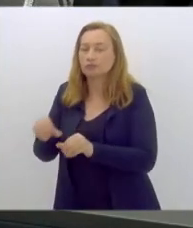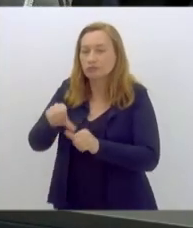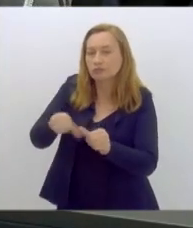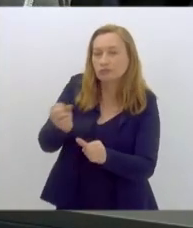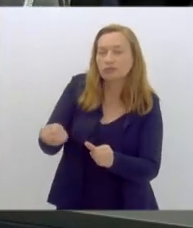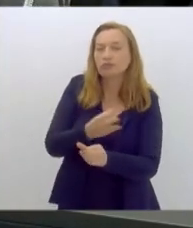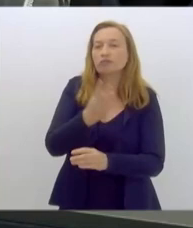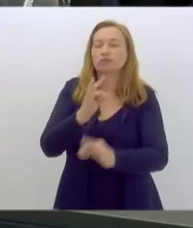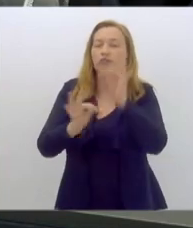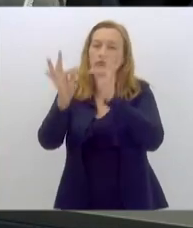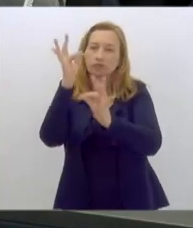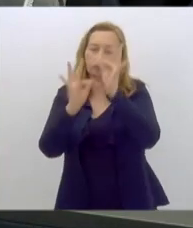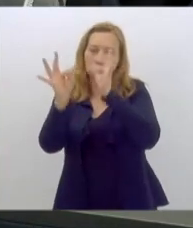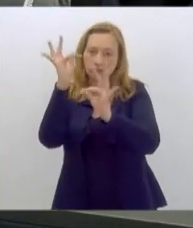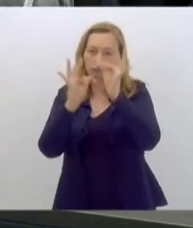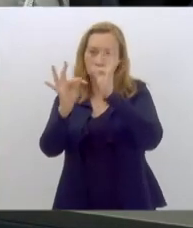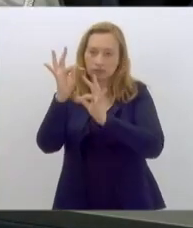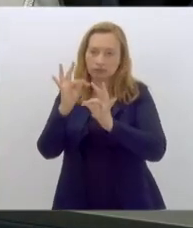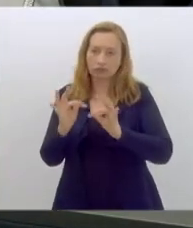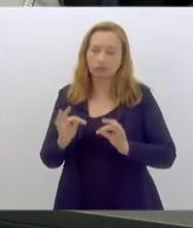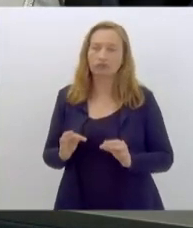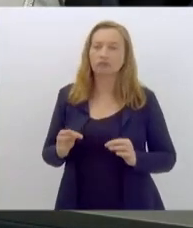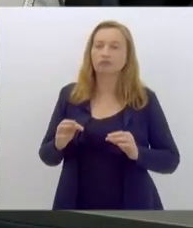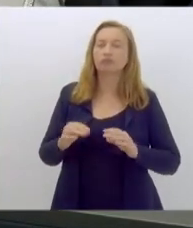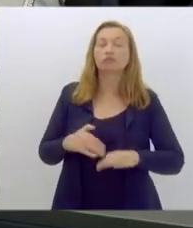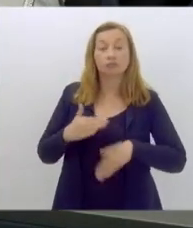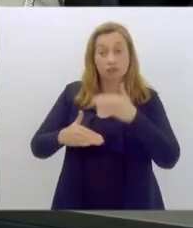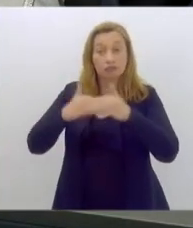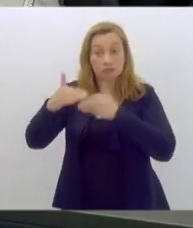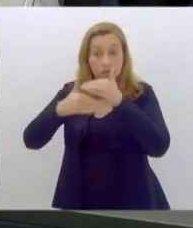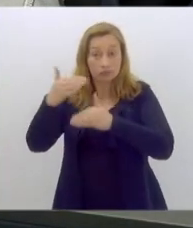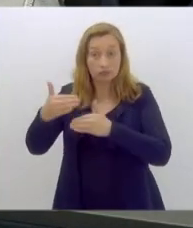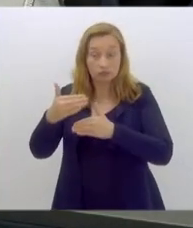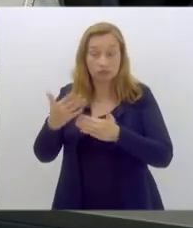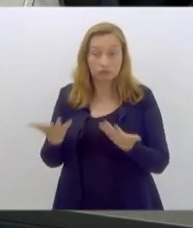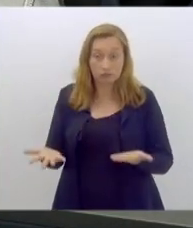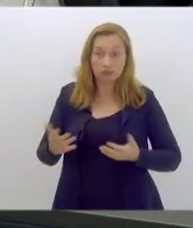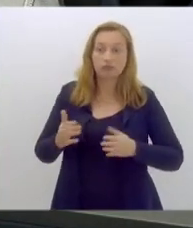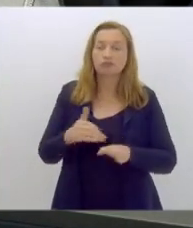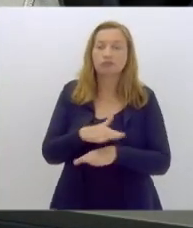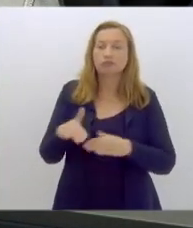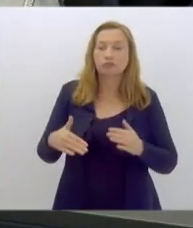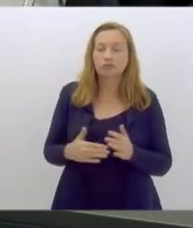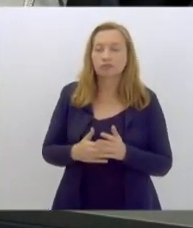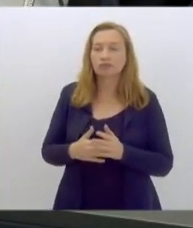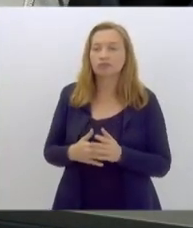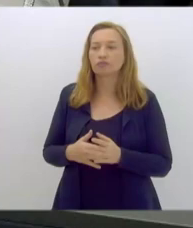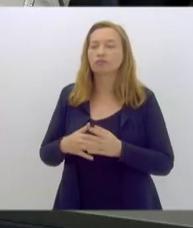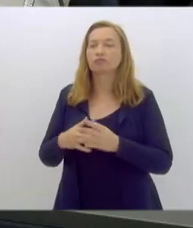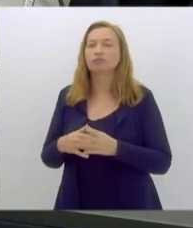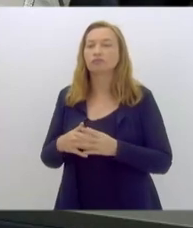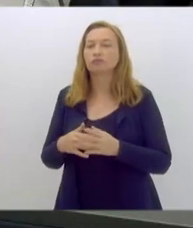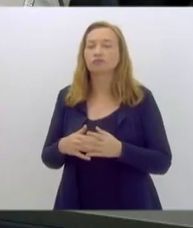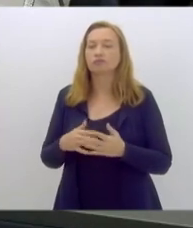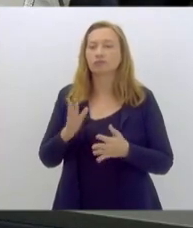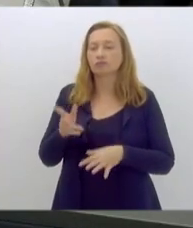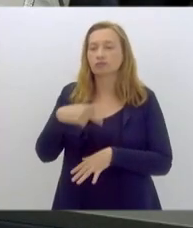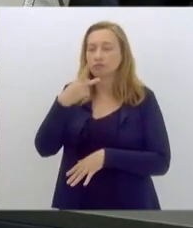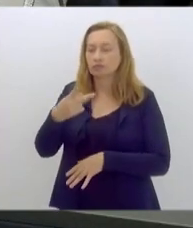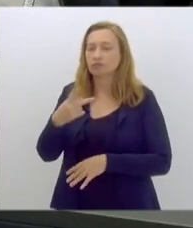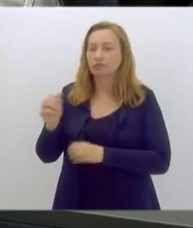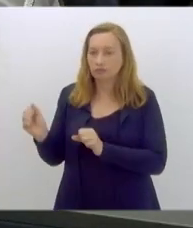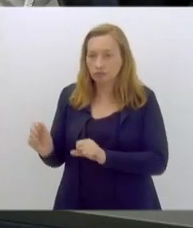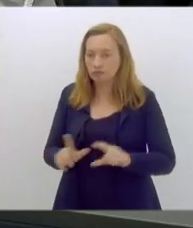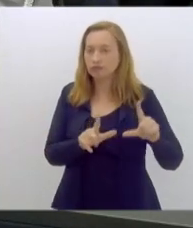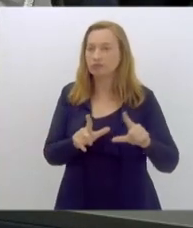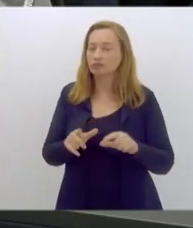tecnologia como se faz desenvolvimento desenvolvimento considerando todos esses aspectos pode passar